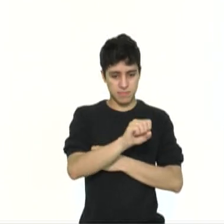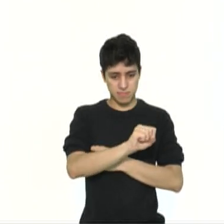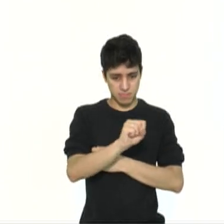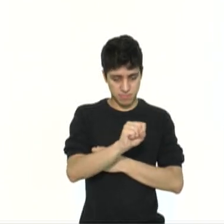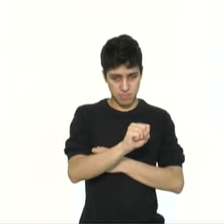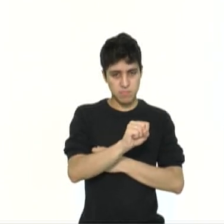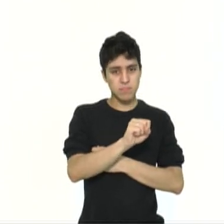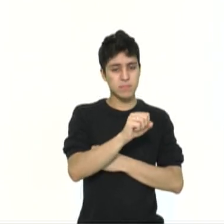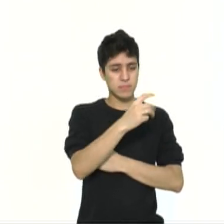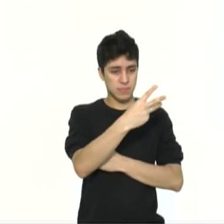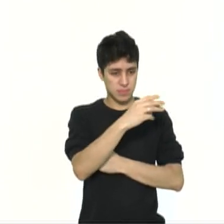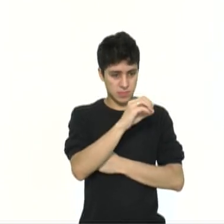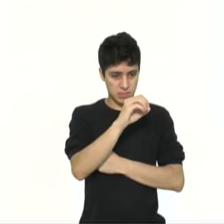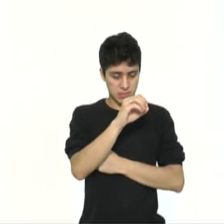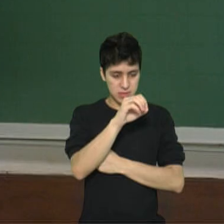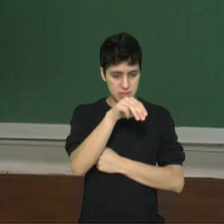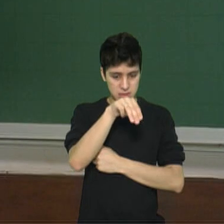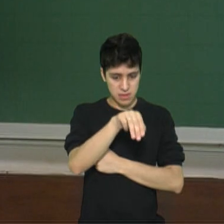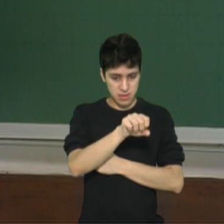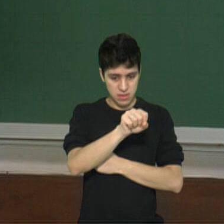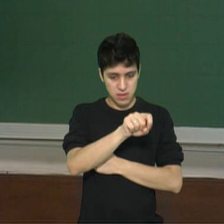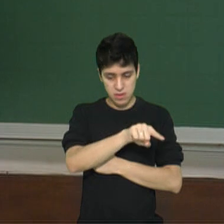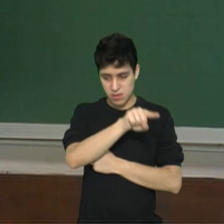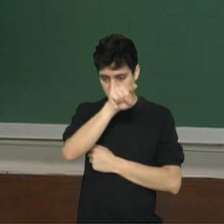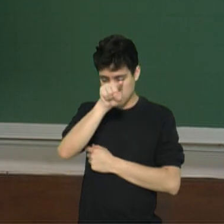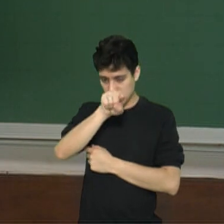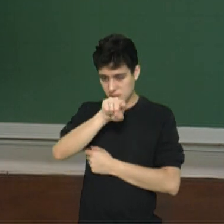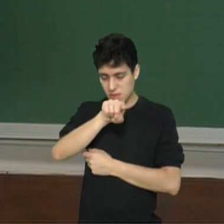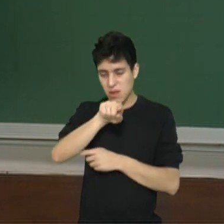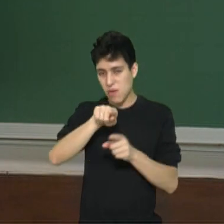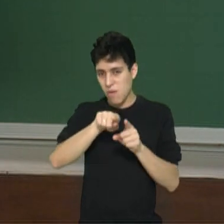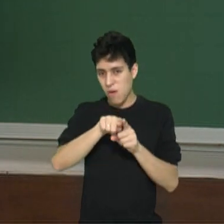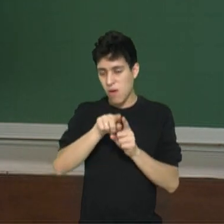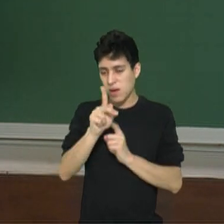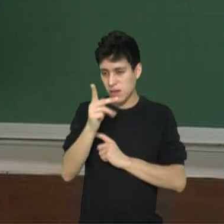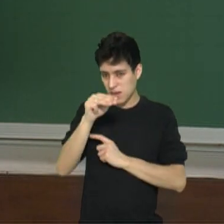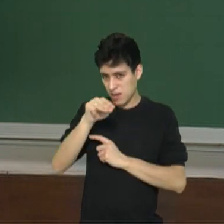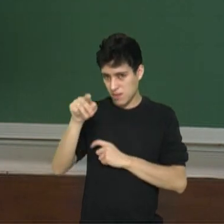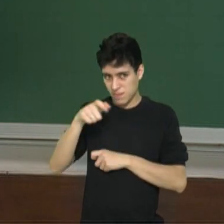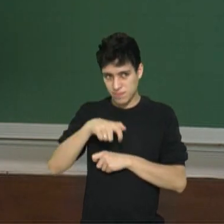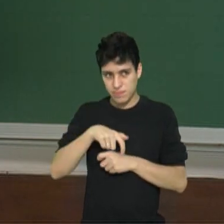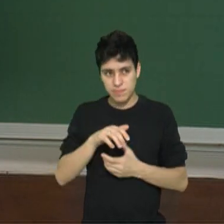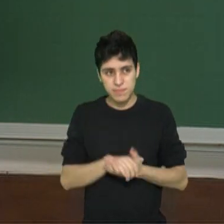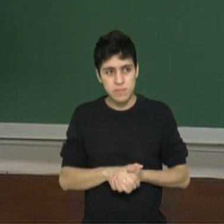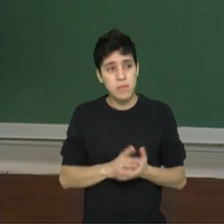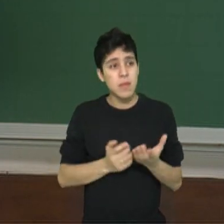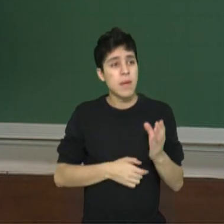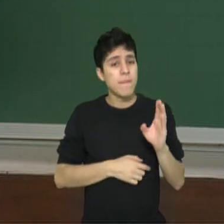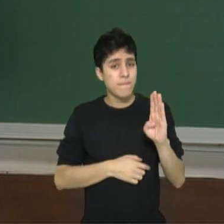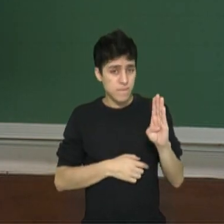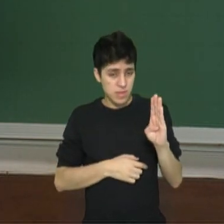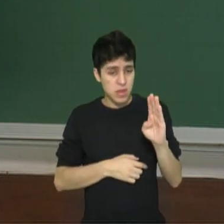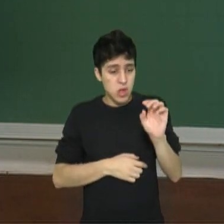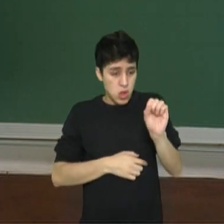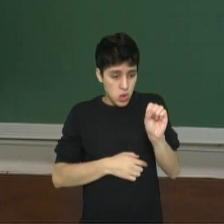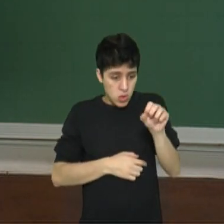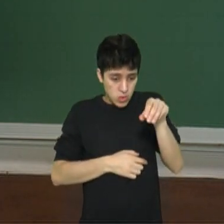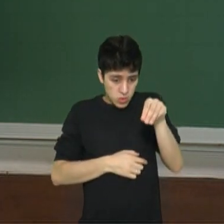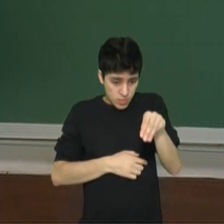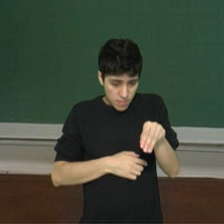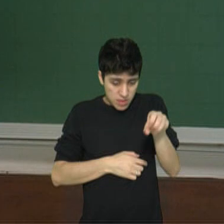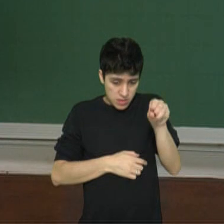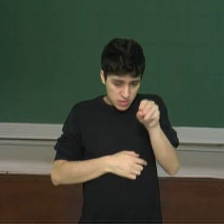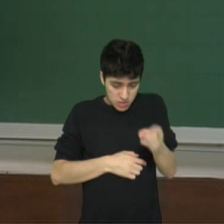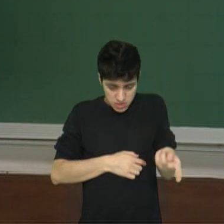segundo, então você vai passar para quilômetros por hora, já até deixei a unidade aqui para você. Na letra B, 8 metros por segundo,